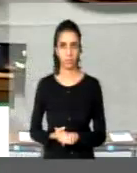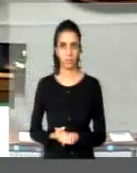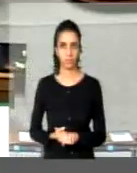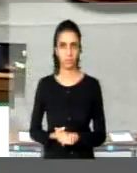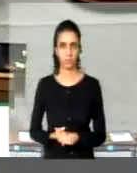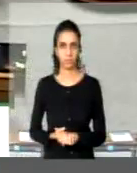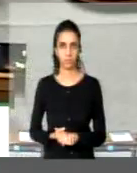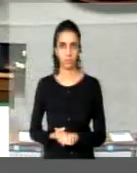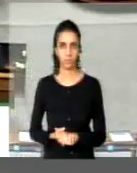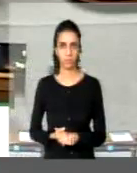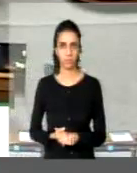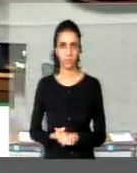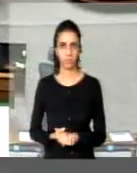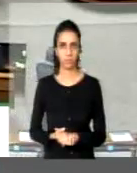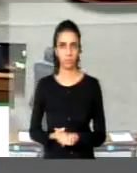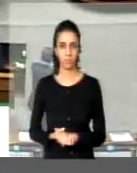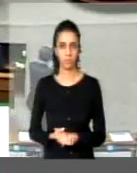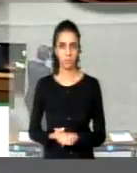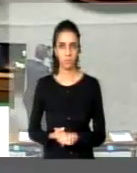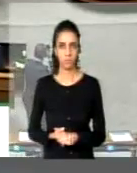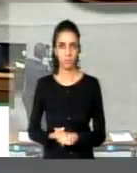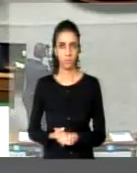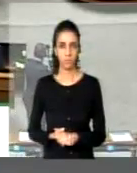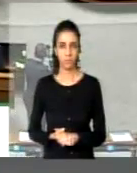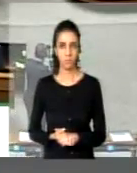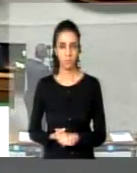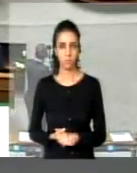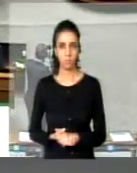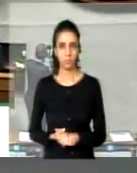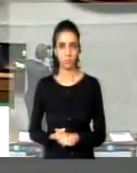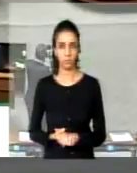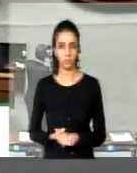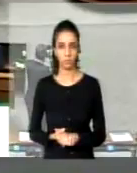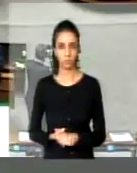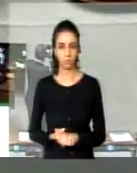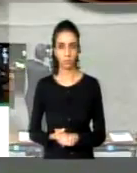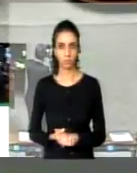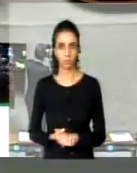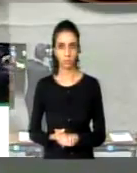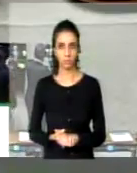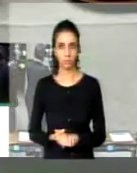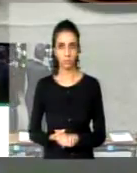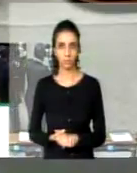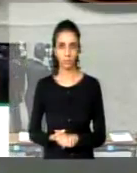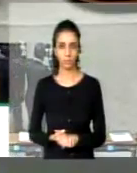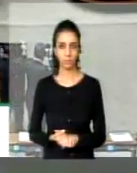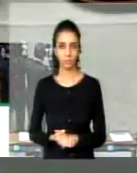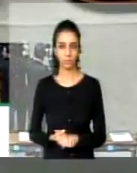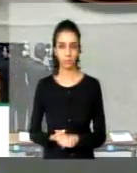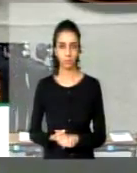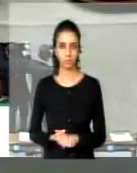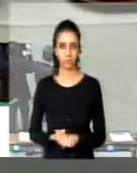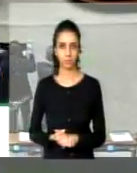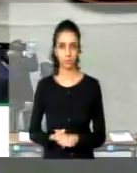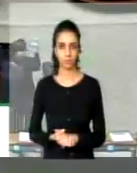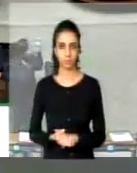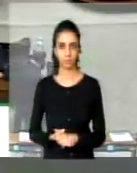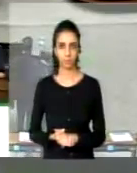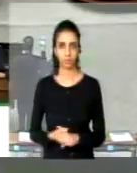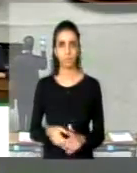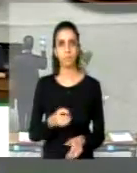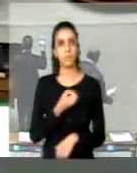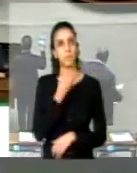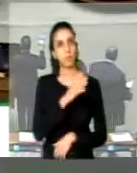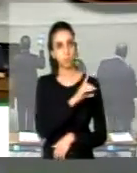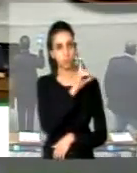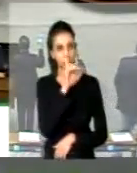que quem estiver presidindo a sessão para fazer uso da palavra, para discursar, precisa deixar o posto e assumir a tribuna, o que